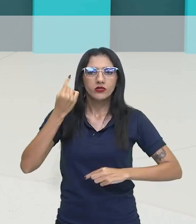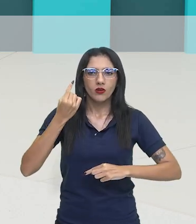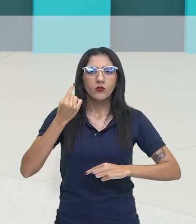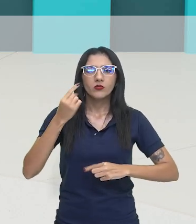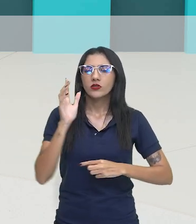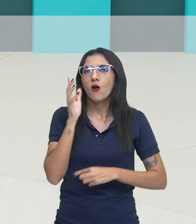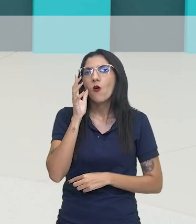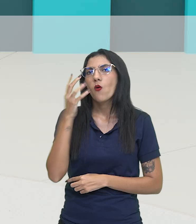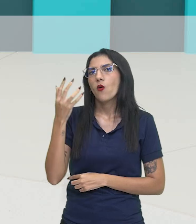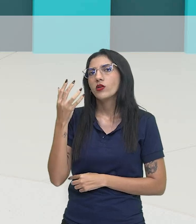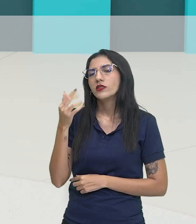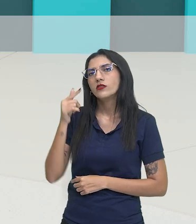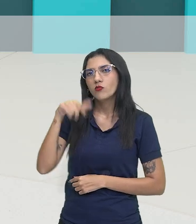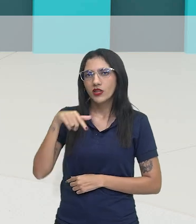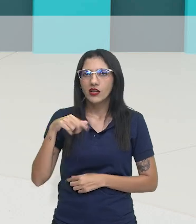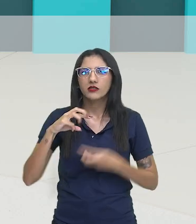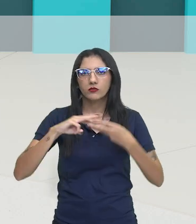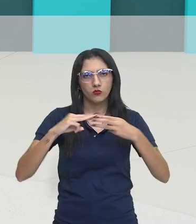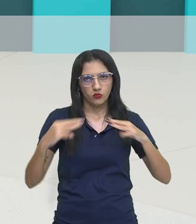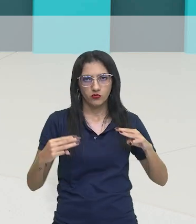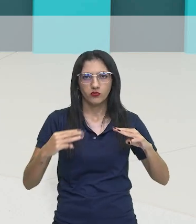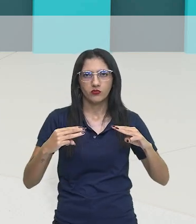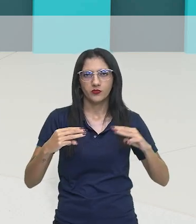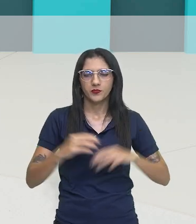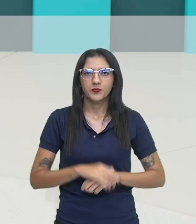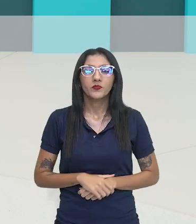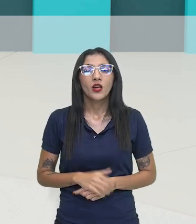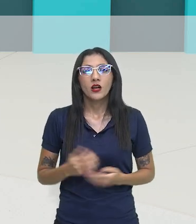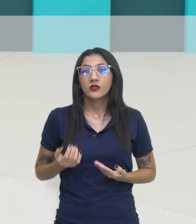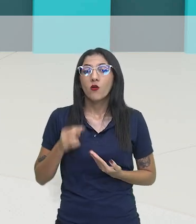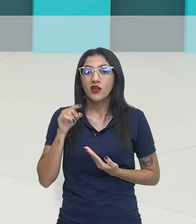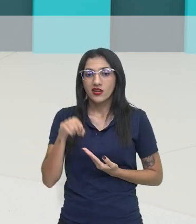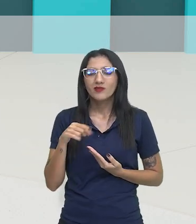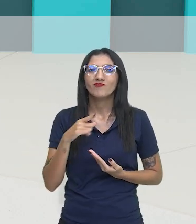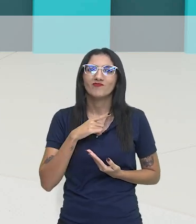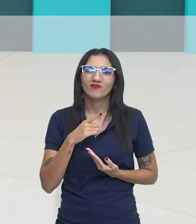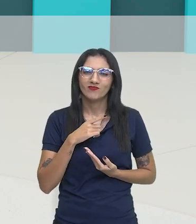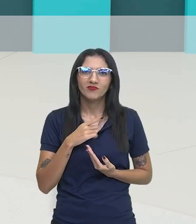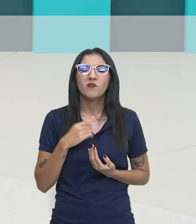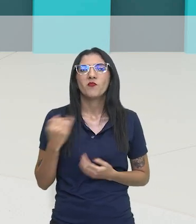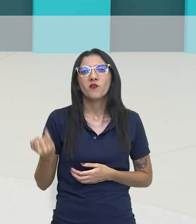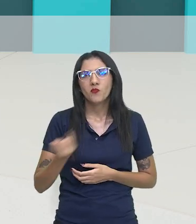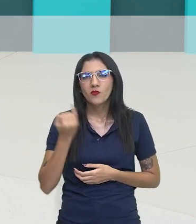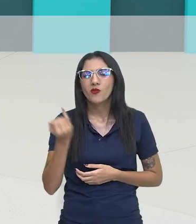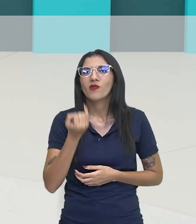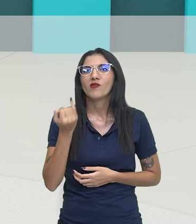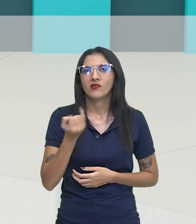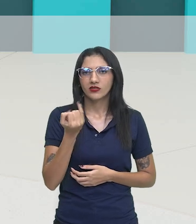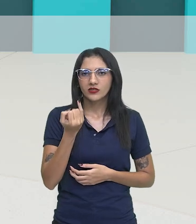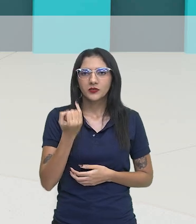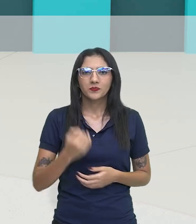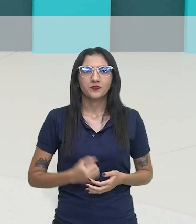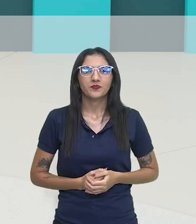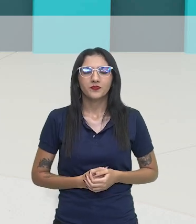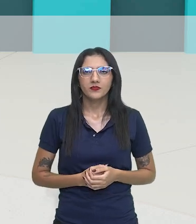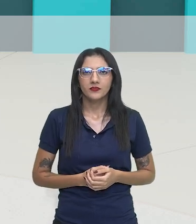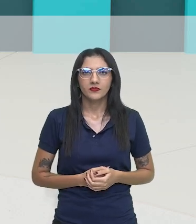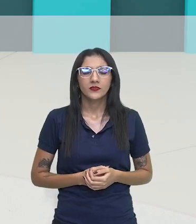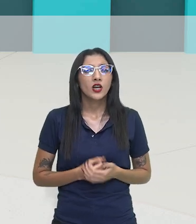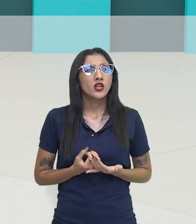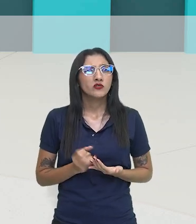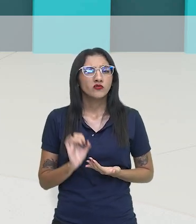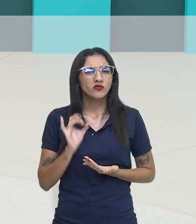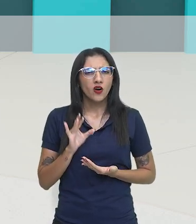nessa musculatura do nosso corpo. Então, eles tiveram um papel muito importante, não só nessa